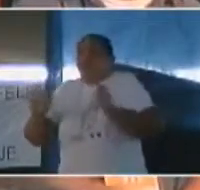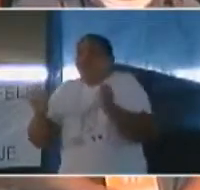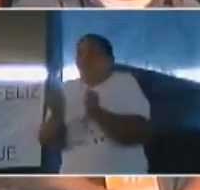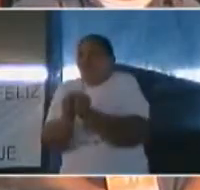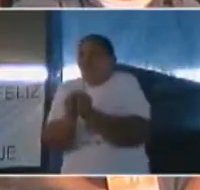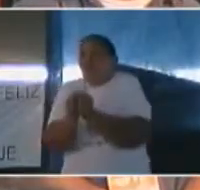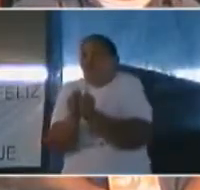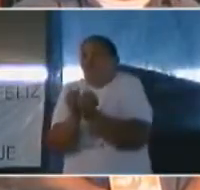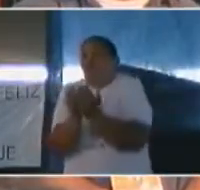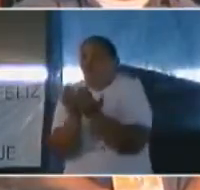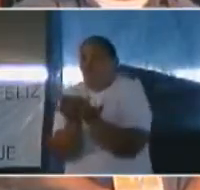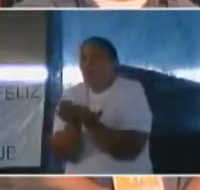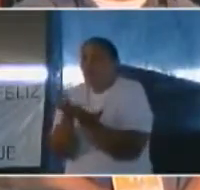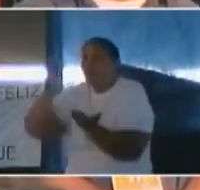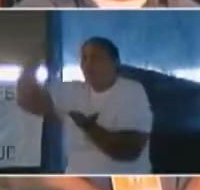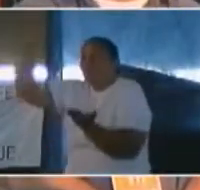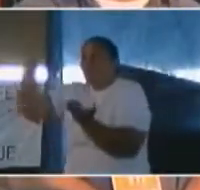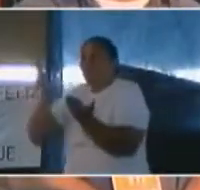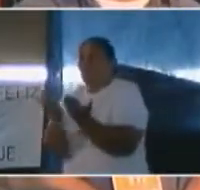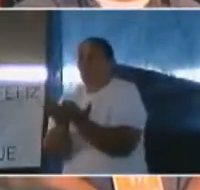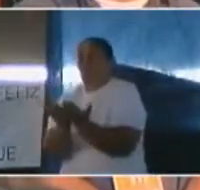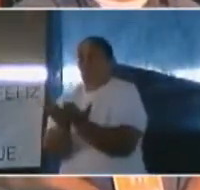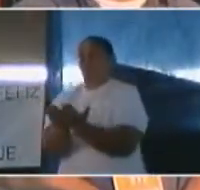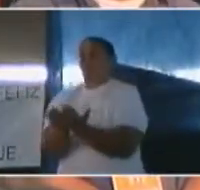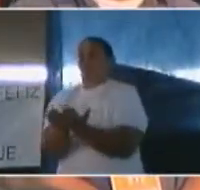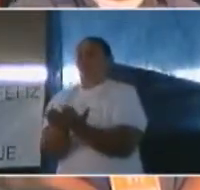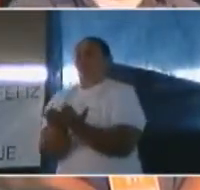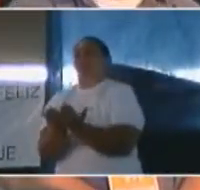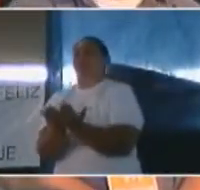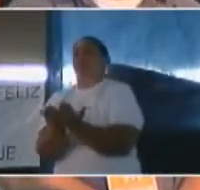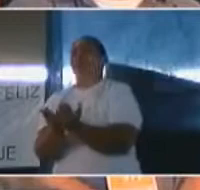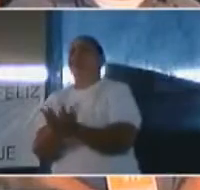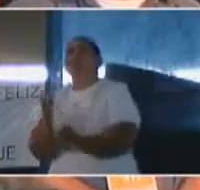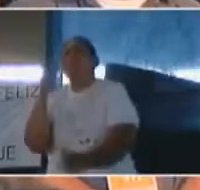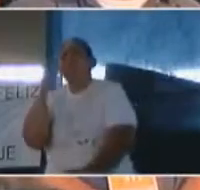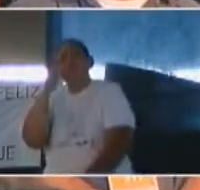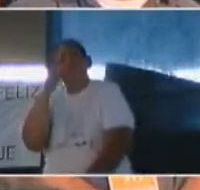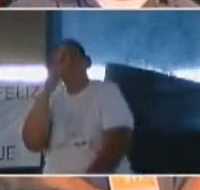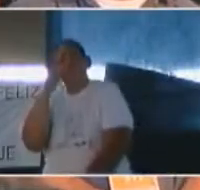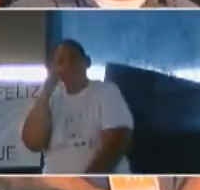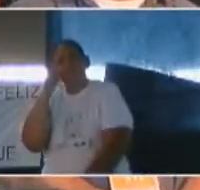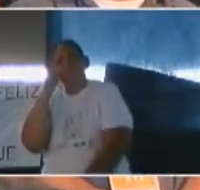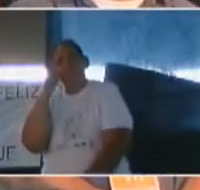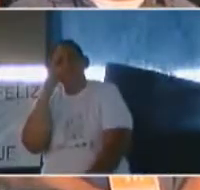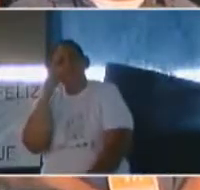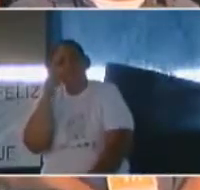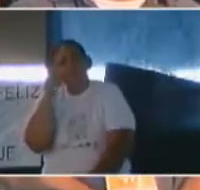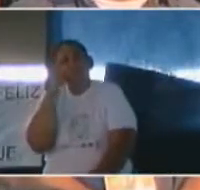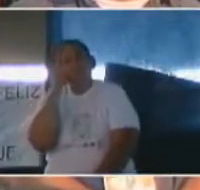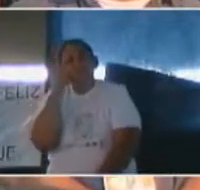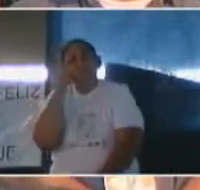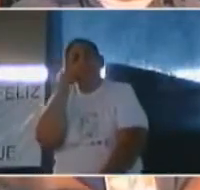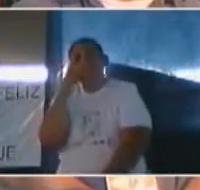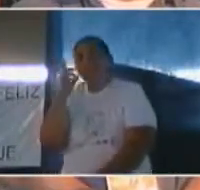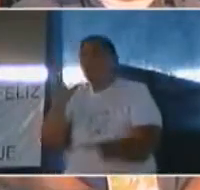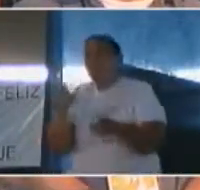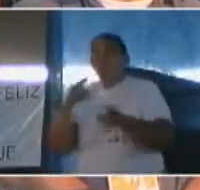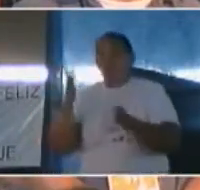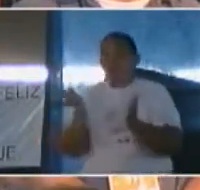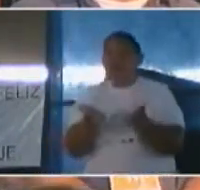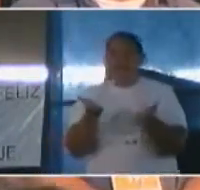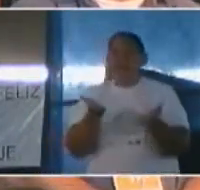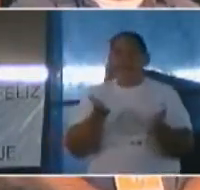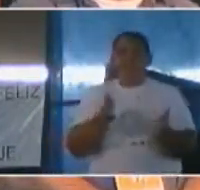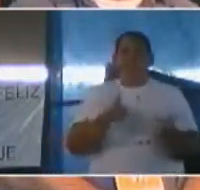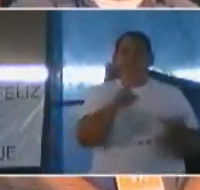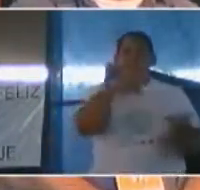dada. A gente fez várias, durante a meditação, antes mesmo, onde que a gente ganhou a caixinha e as frases. E